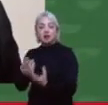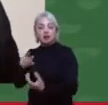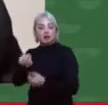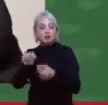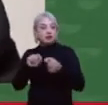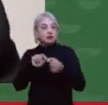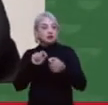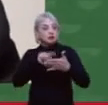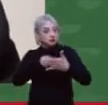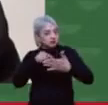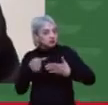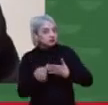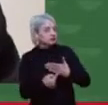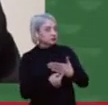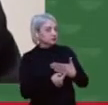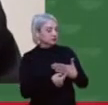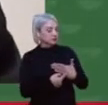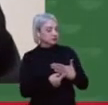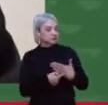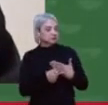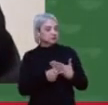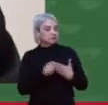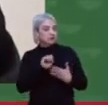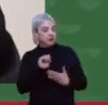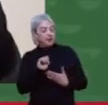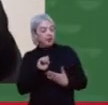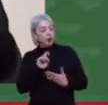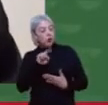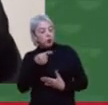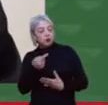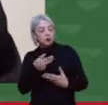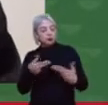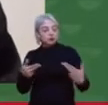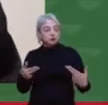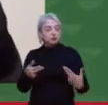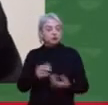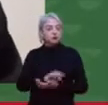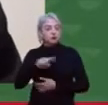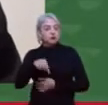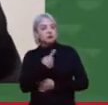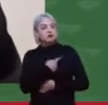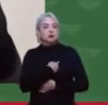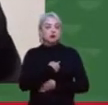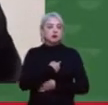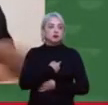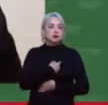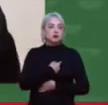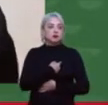fazendo uma analogia que não é minha. Segunda coisa, quando nós